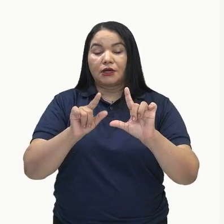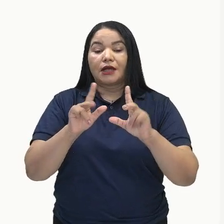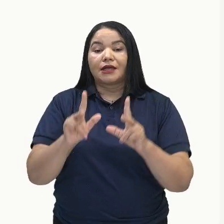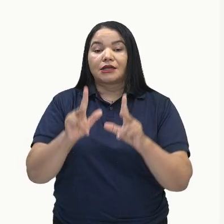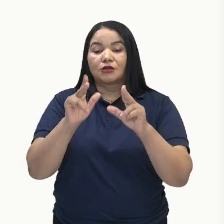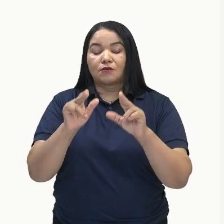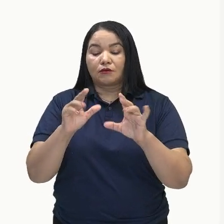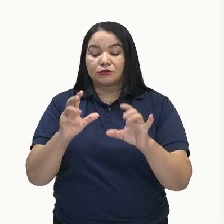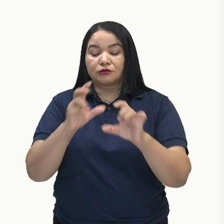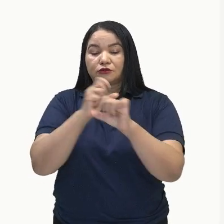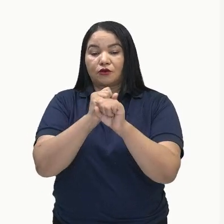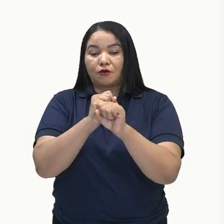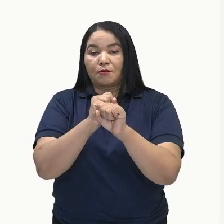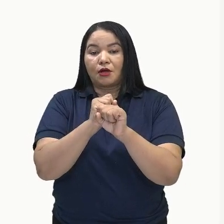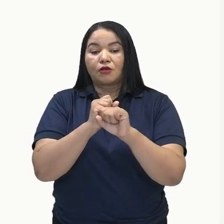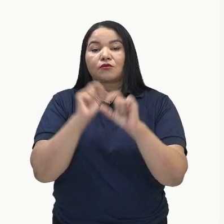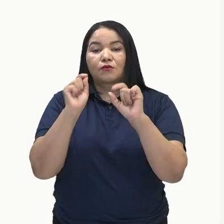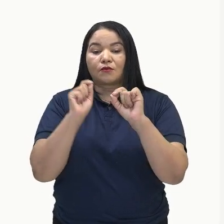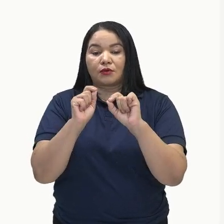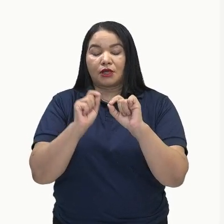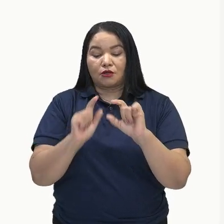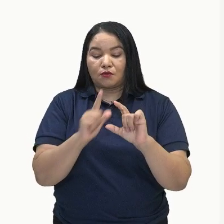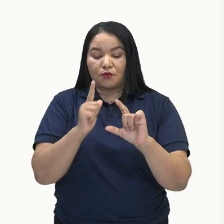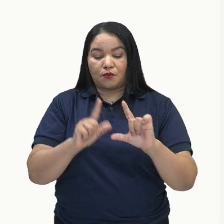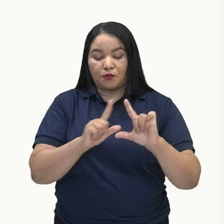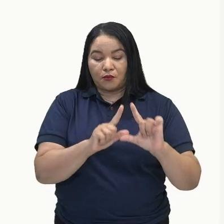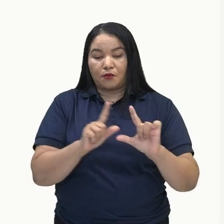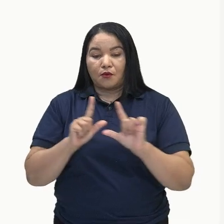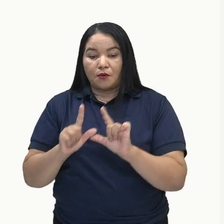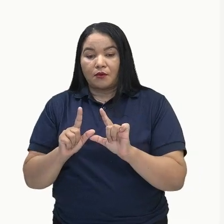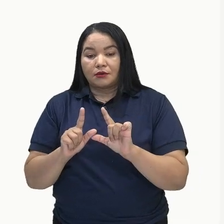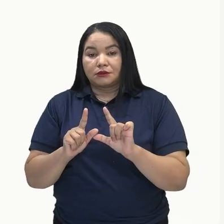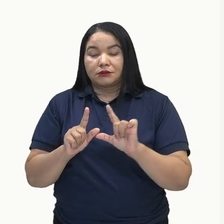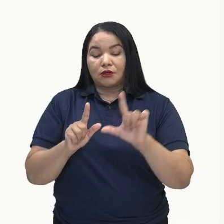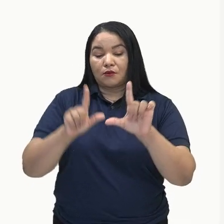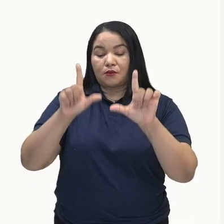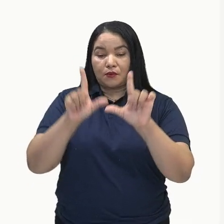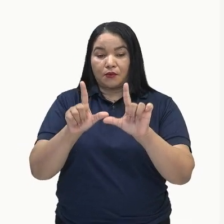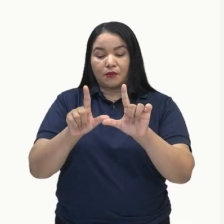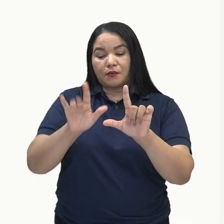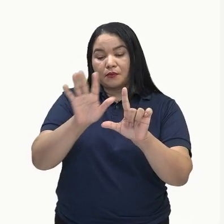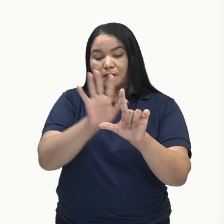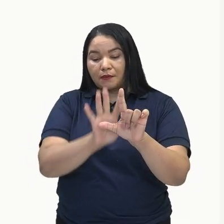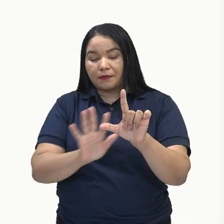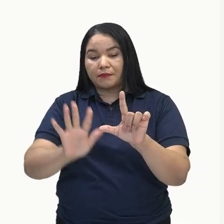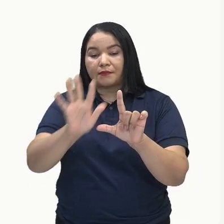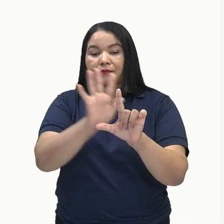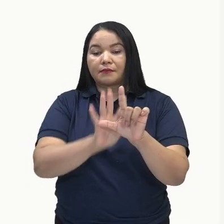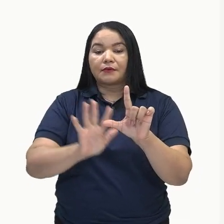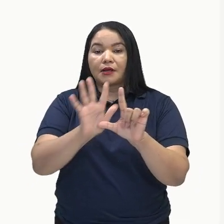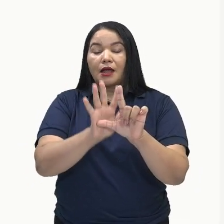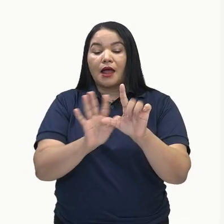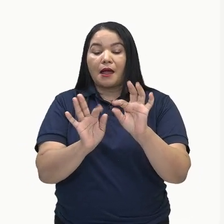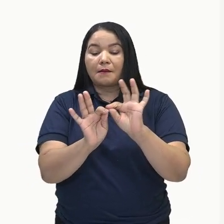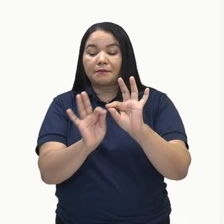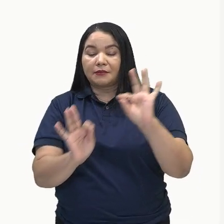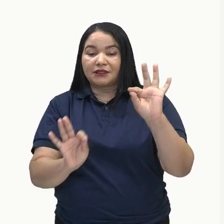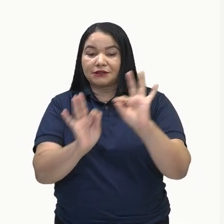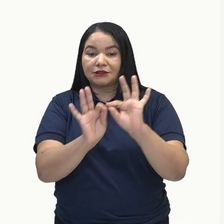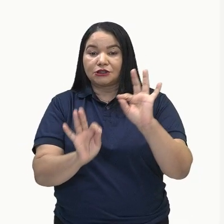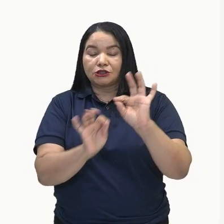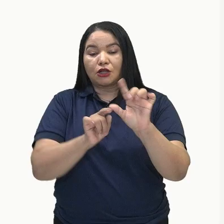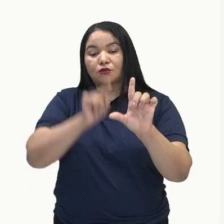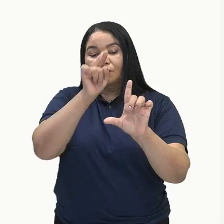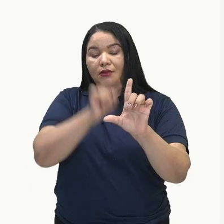dos catetos. Ele disse para nós o seguinte, pessoal, ó, que a área do quadrado formado pela medida do lado da hipotenusa, ó, a área